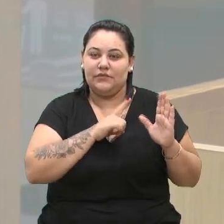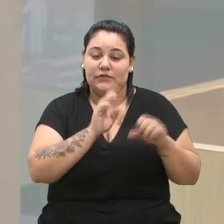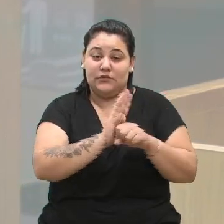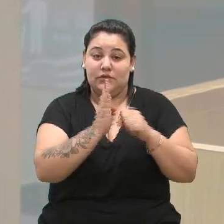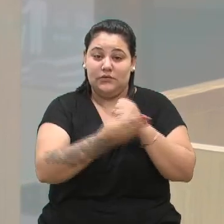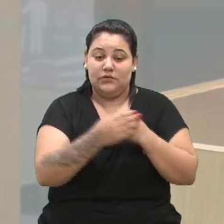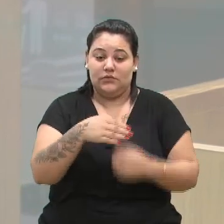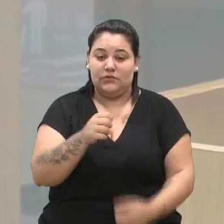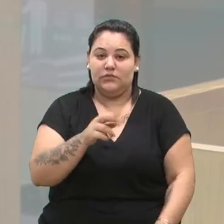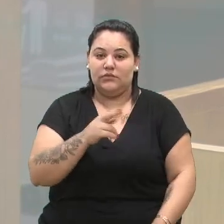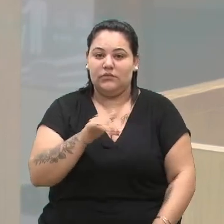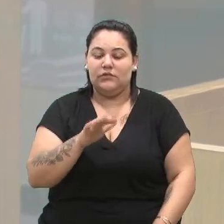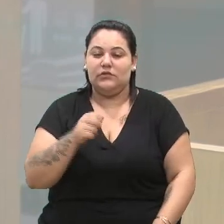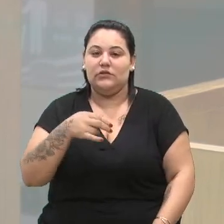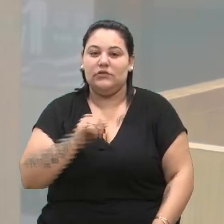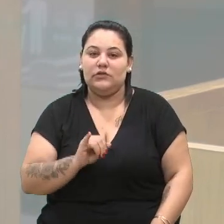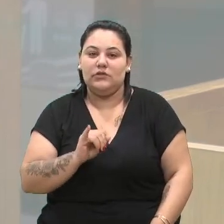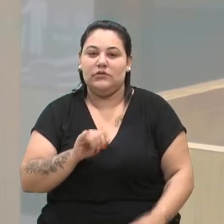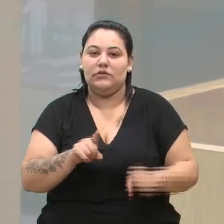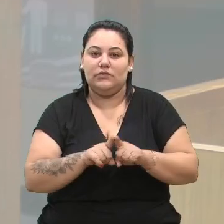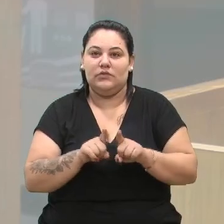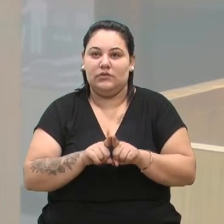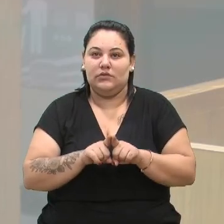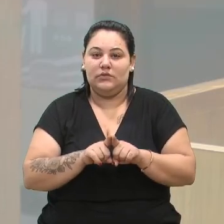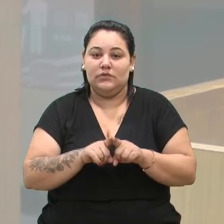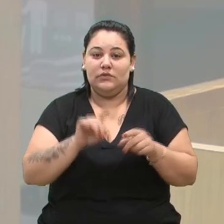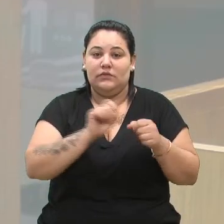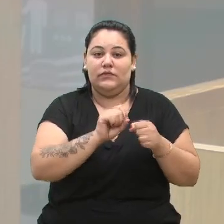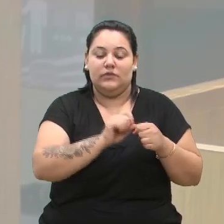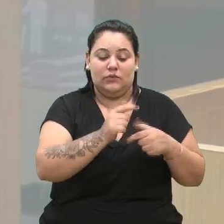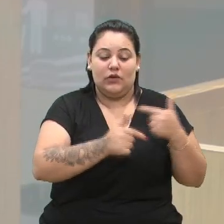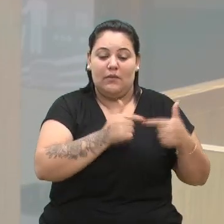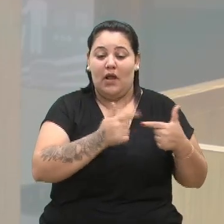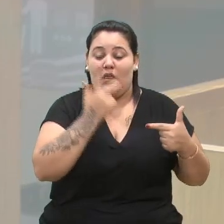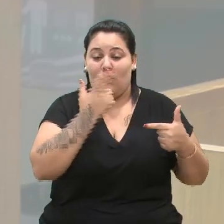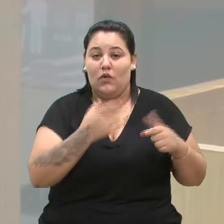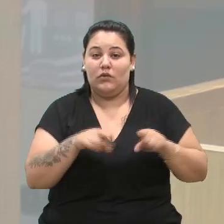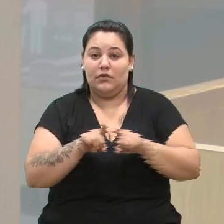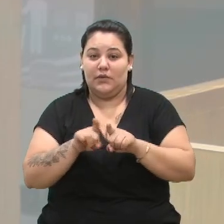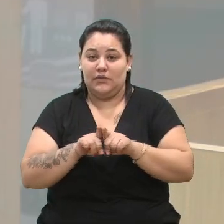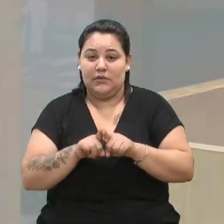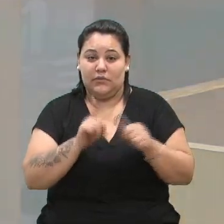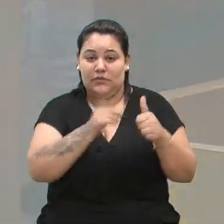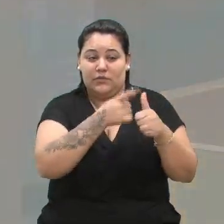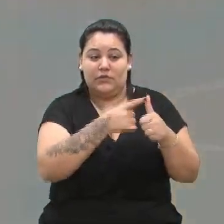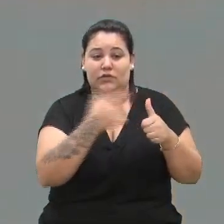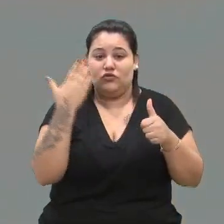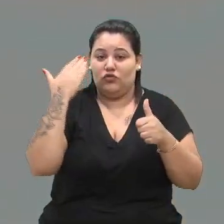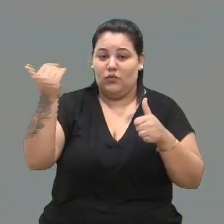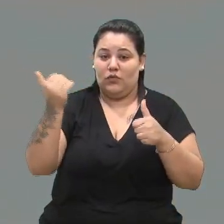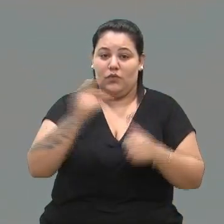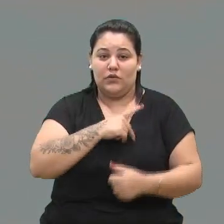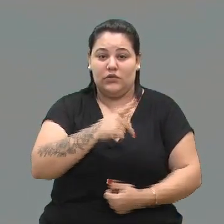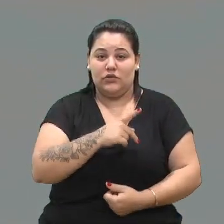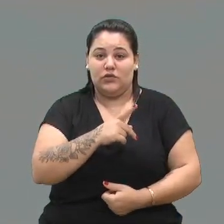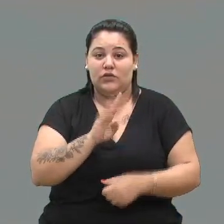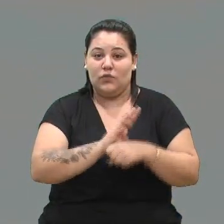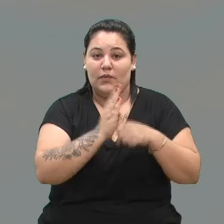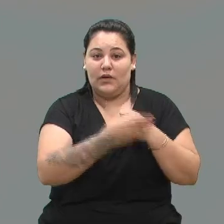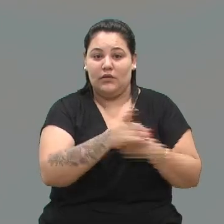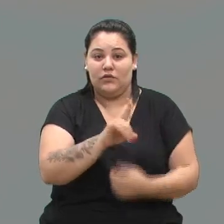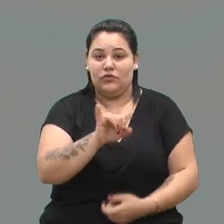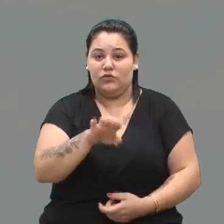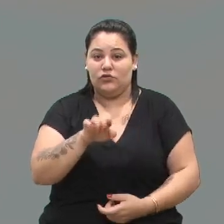Mariane, fizemos o mesmo trabalho. Primeiro chamamos o presidente do bairro, Diego, que recebeu nós